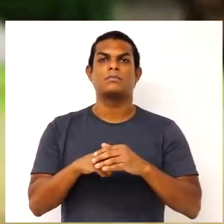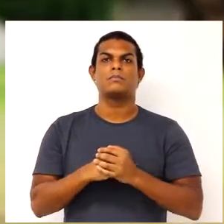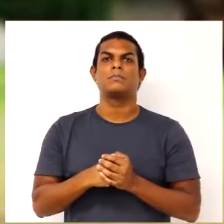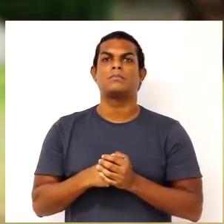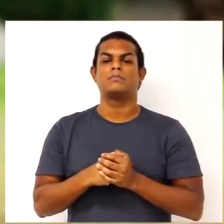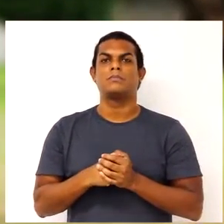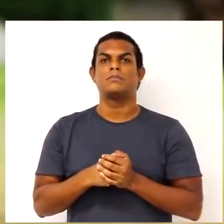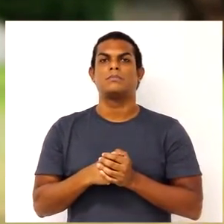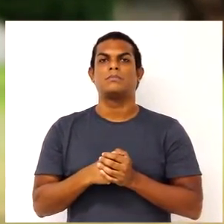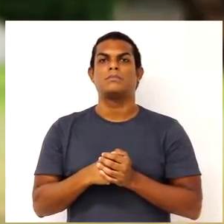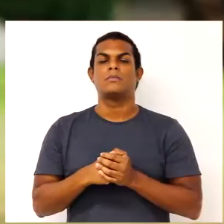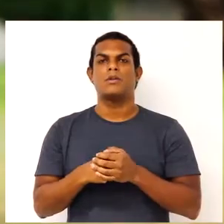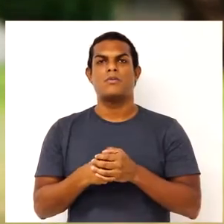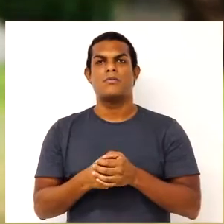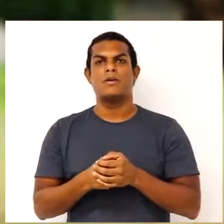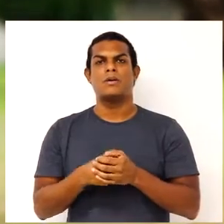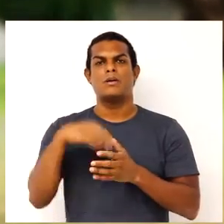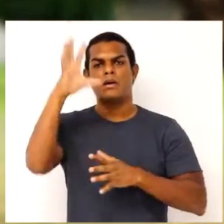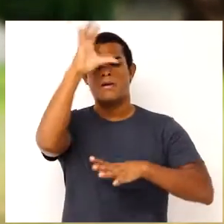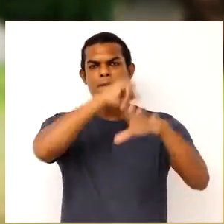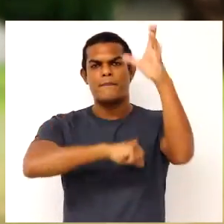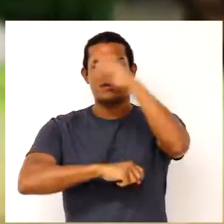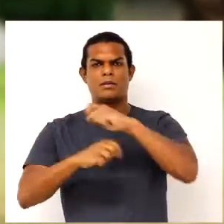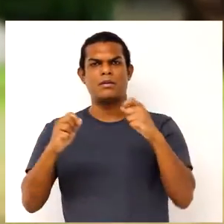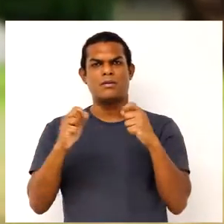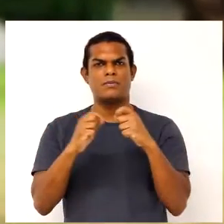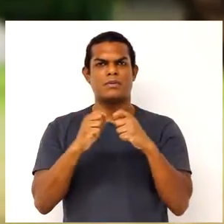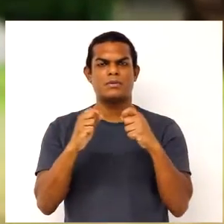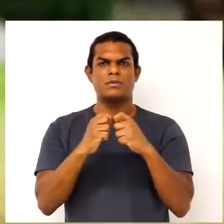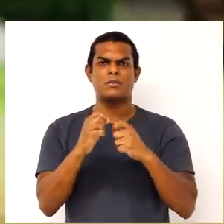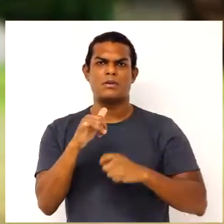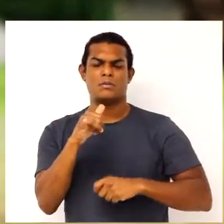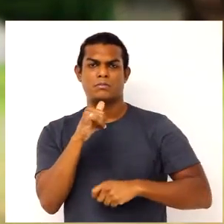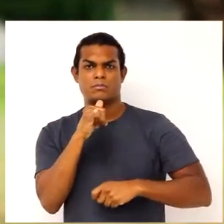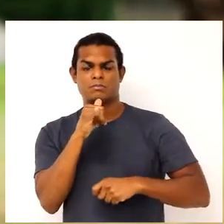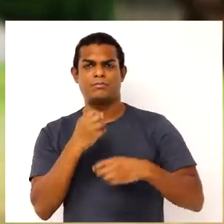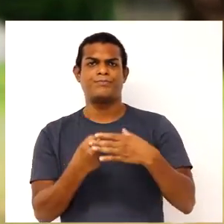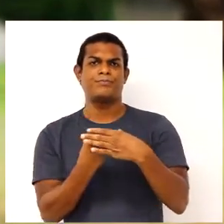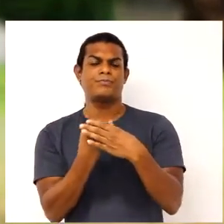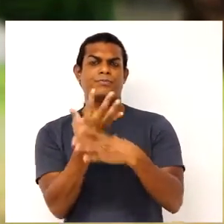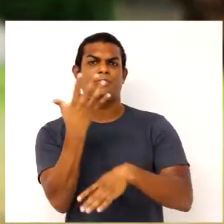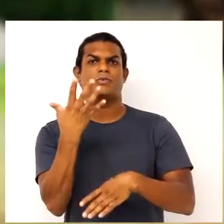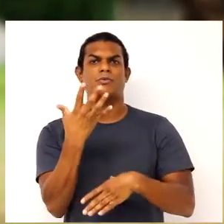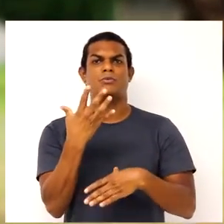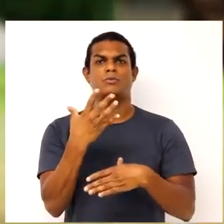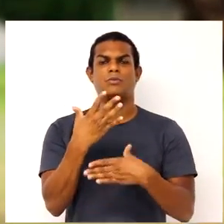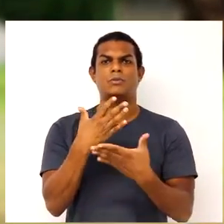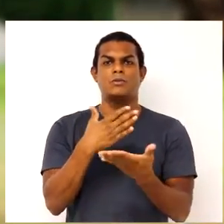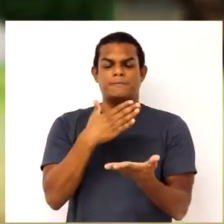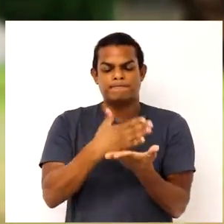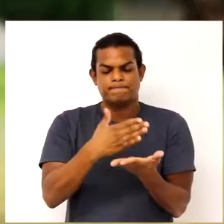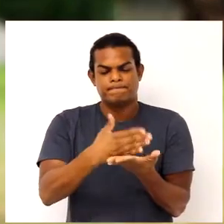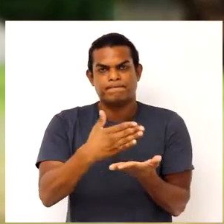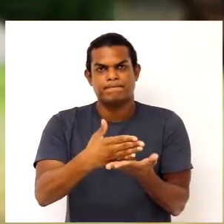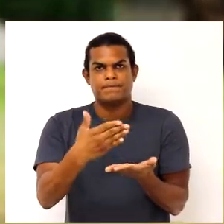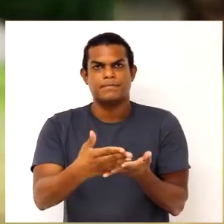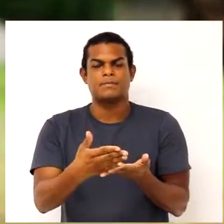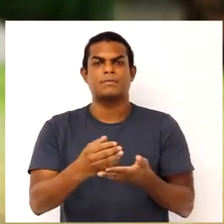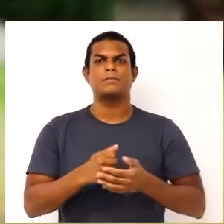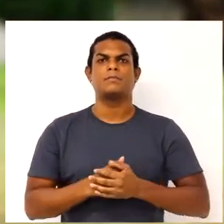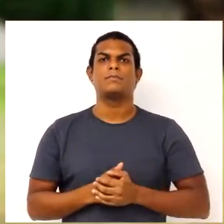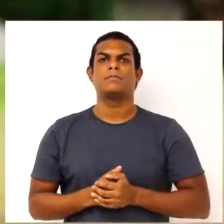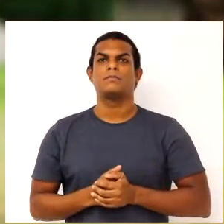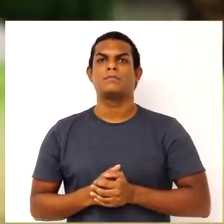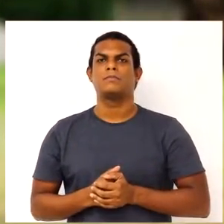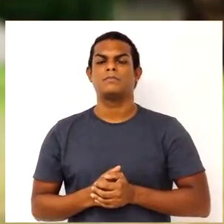Para isso, nós iremos construir um exemplo simulado, onde iremos cumprir todas as nossas etapas. Na